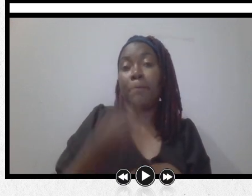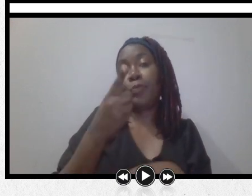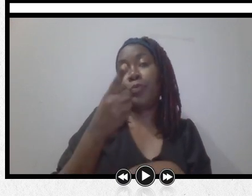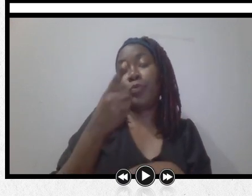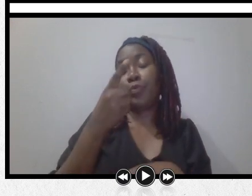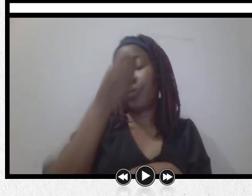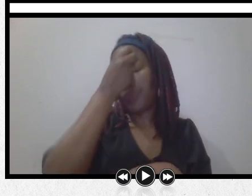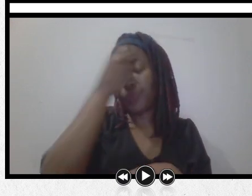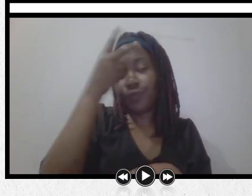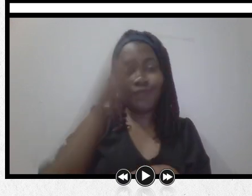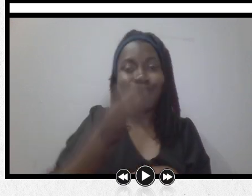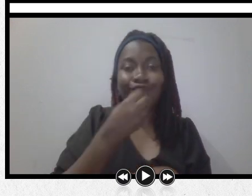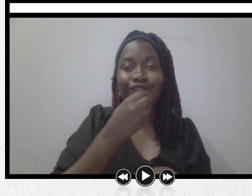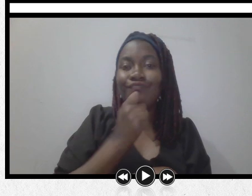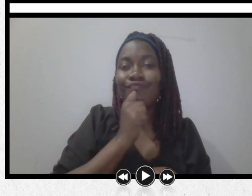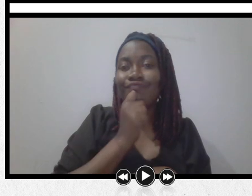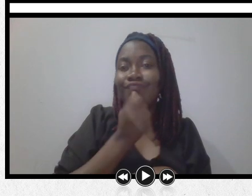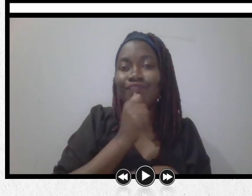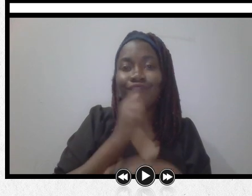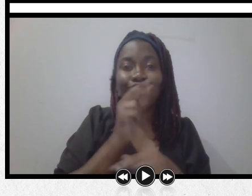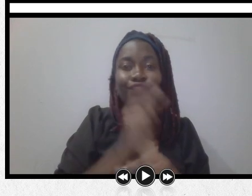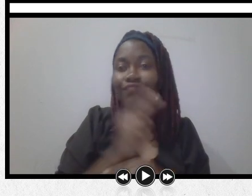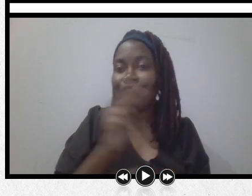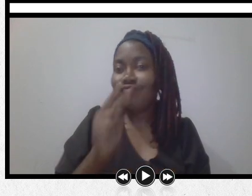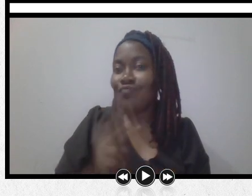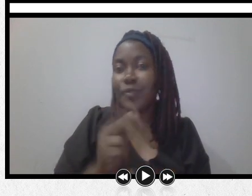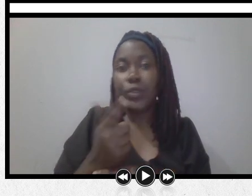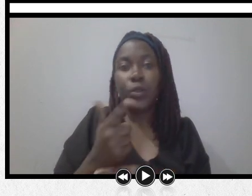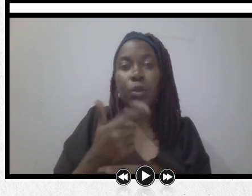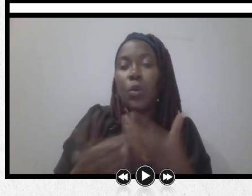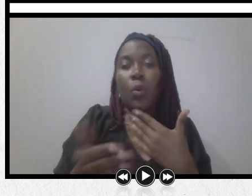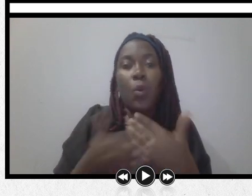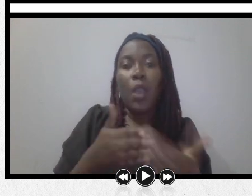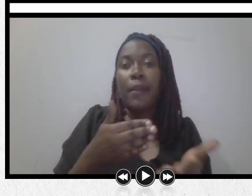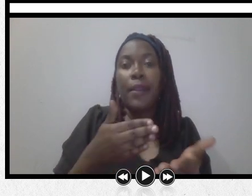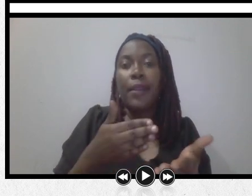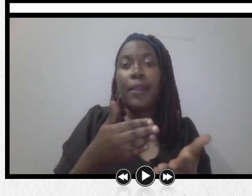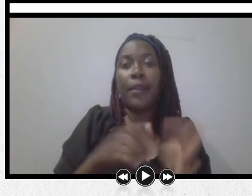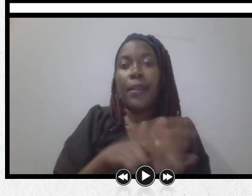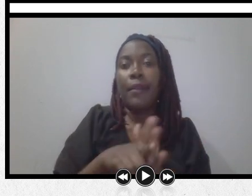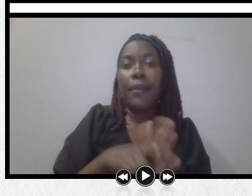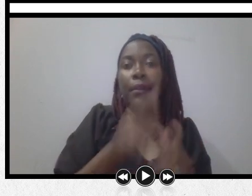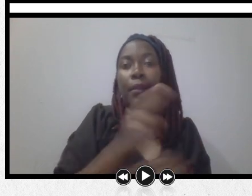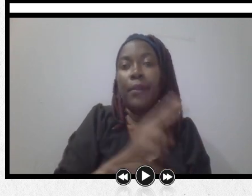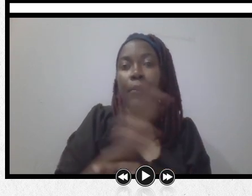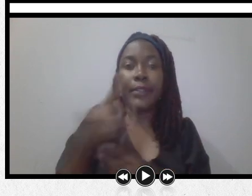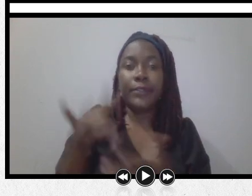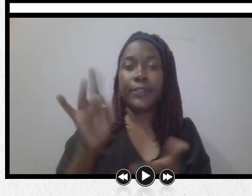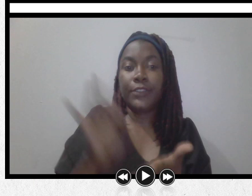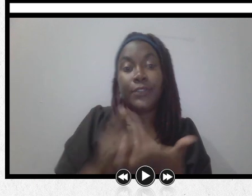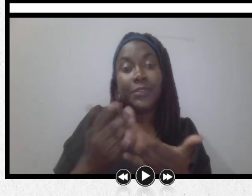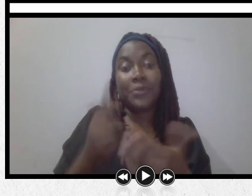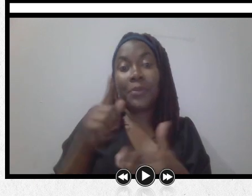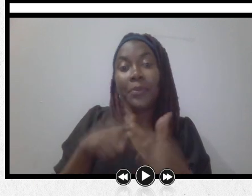agências reguladoras definidas, ou seja, municípios que ainda estão sem qualquer regulação efetiva. Então, é